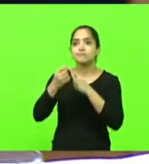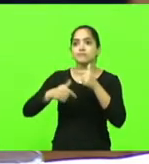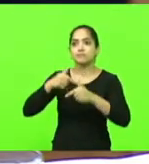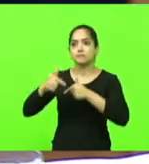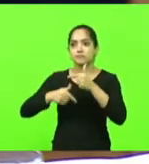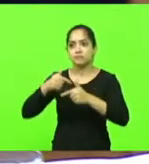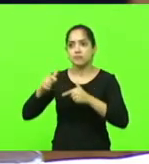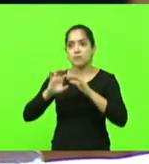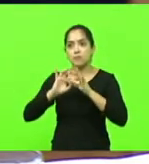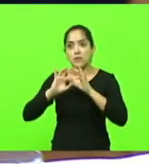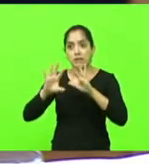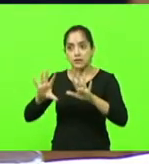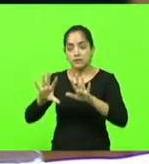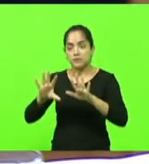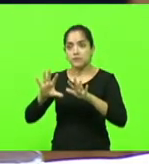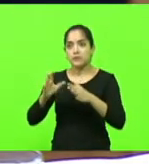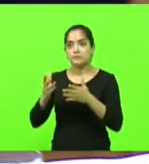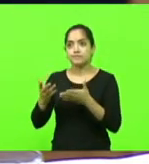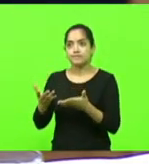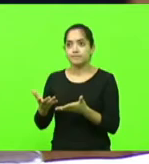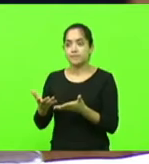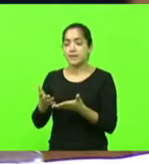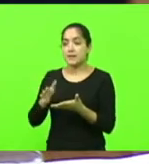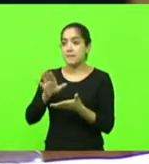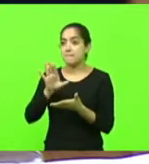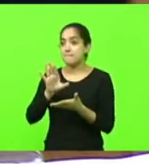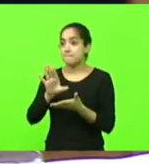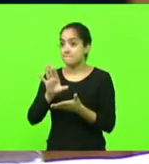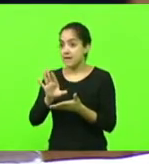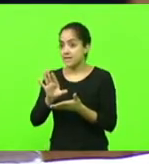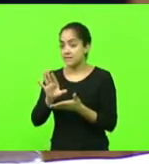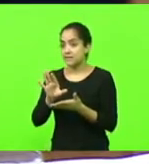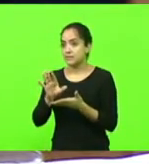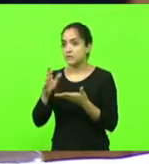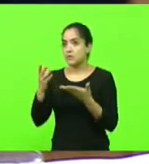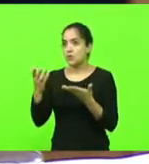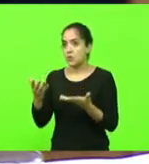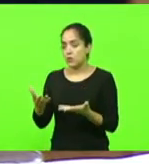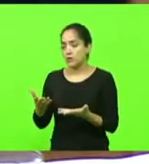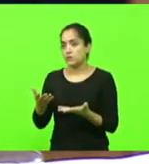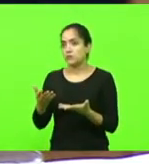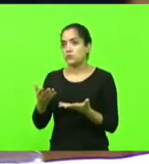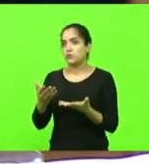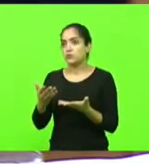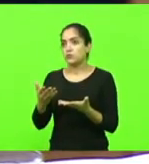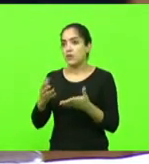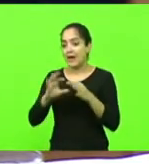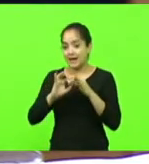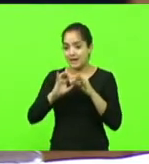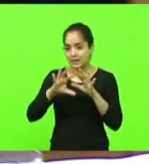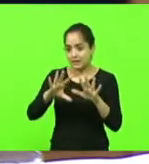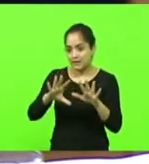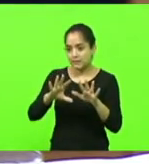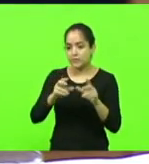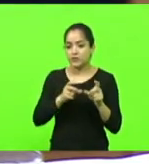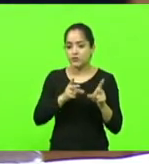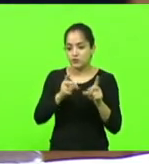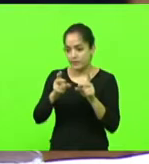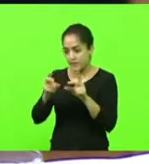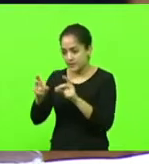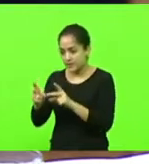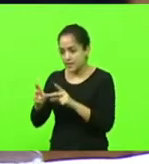iniciativa. Mas, quando o cidadão ele tem a livre iniciativa de vender um